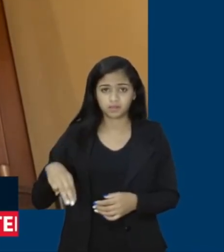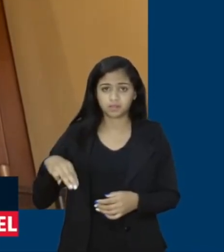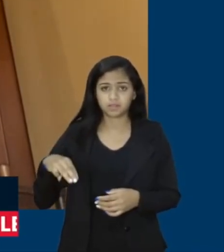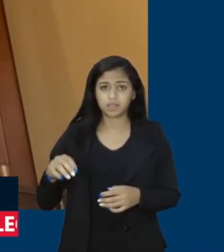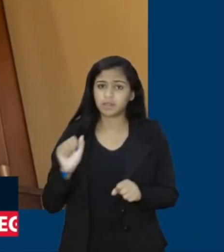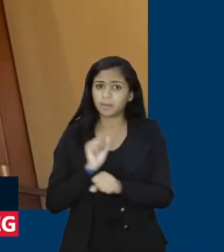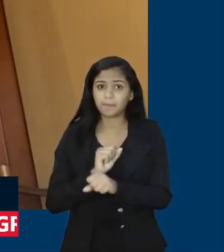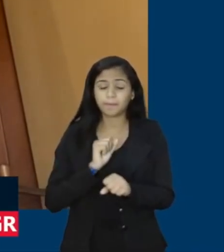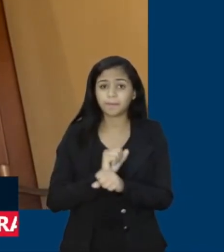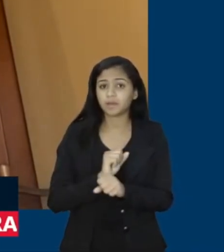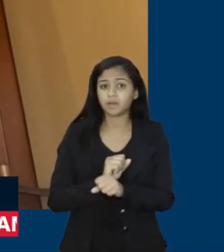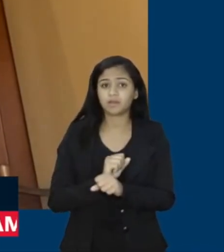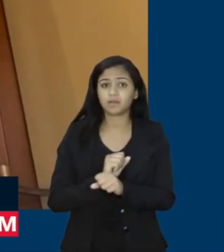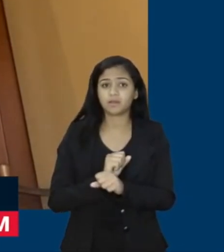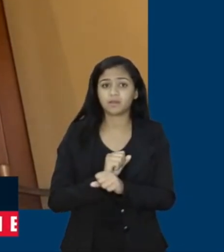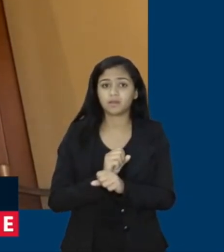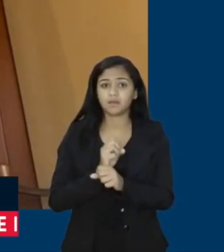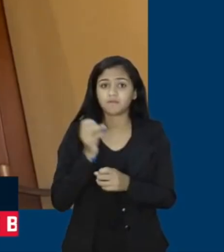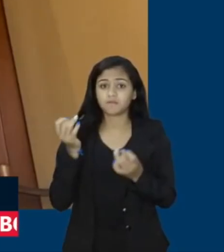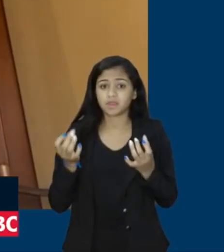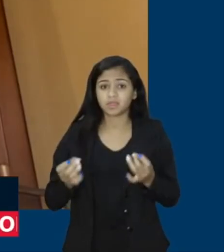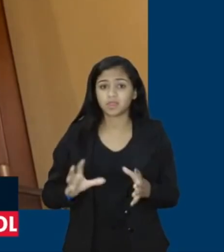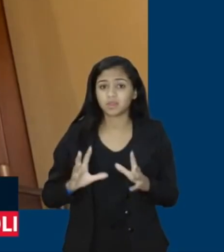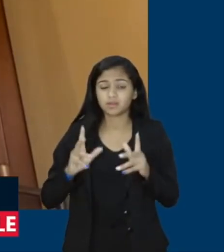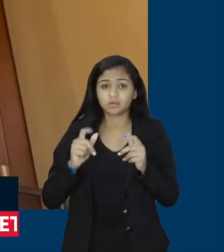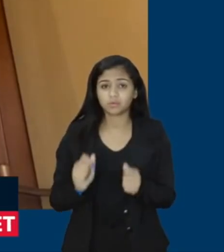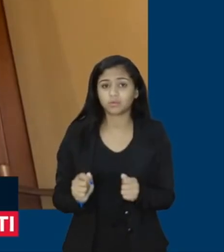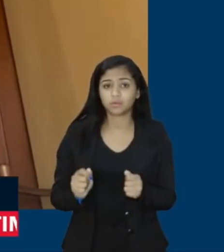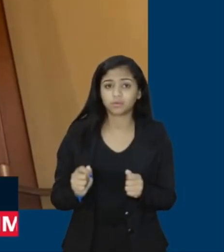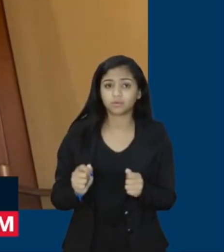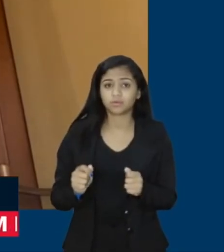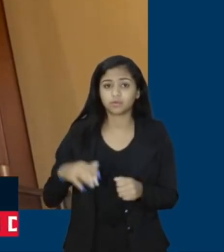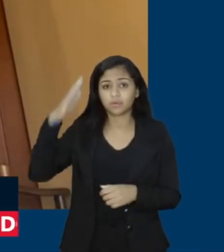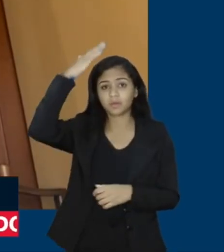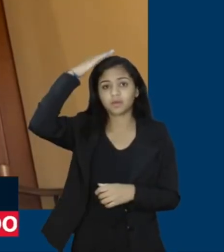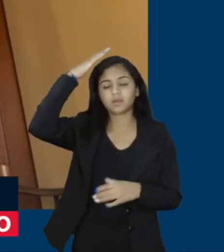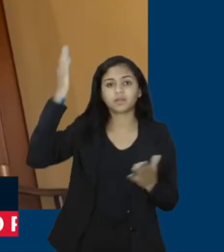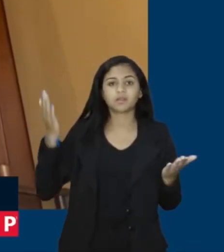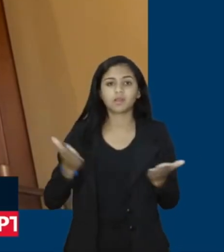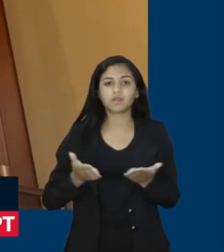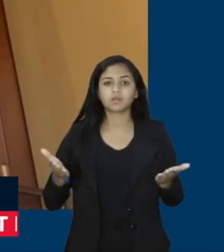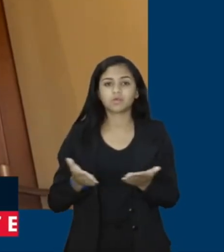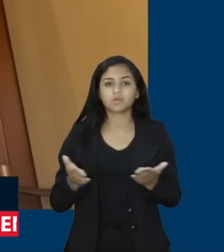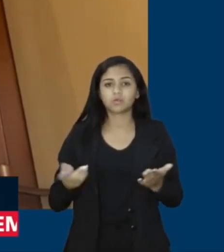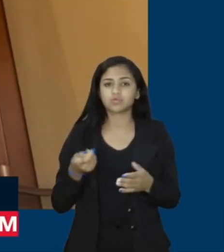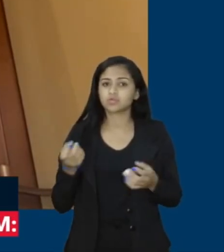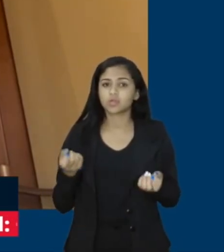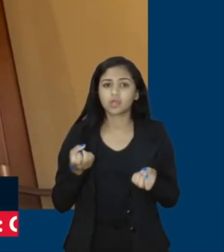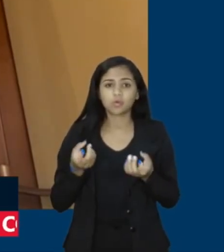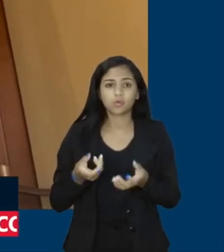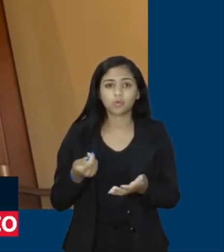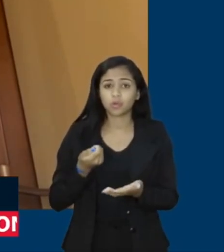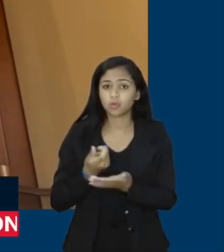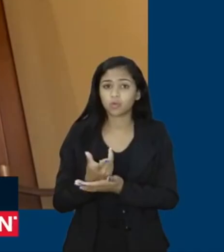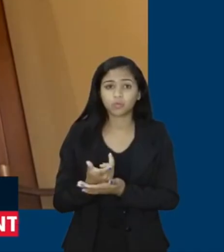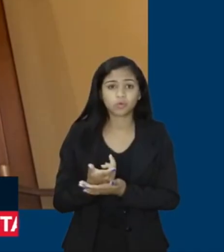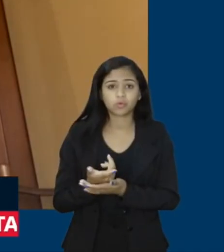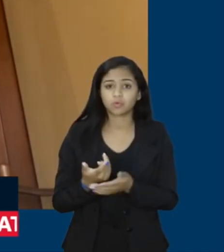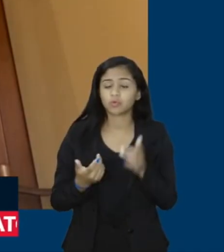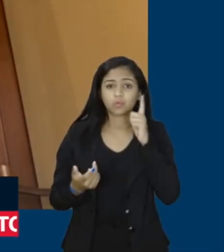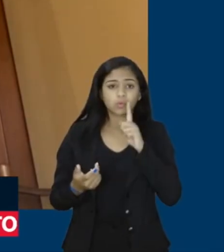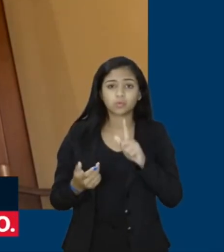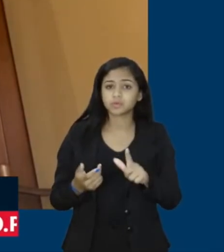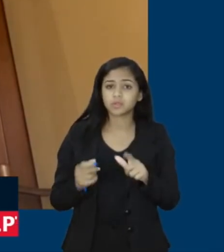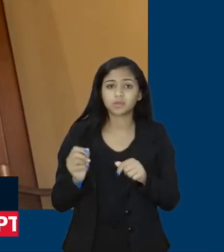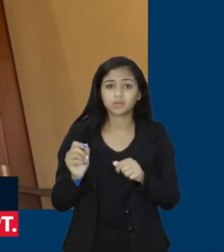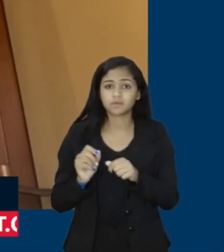estava paralisada. Venderam a indústria de xisto no Paraná e hoje quem comprou não consegue operar sem o